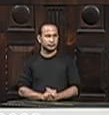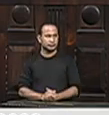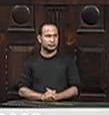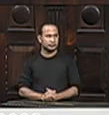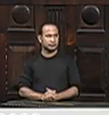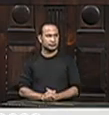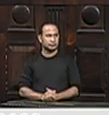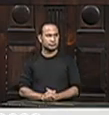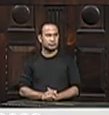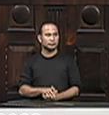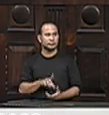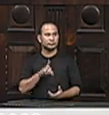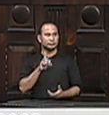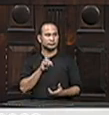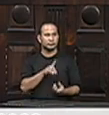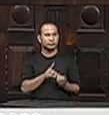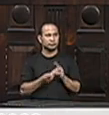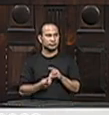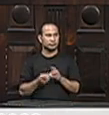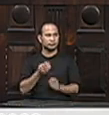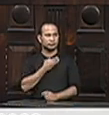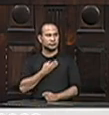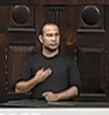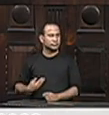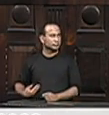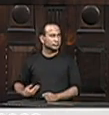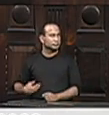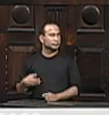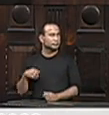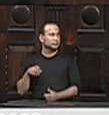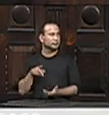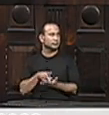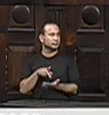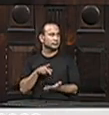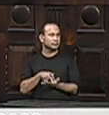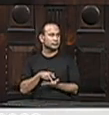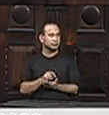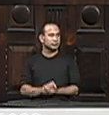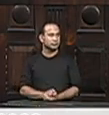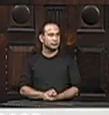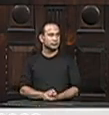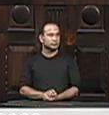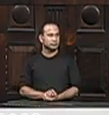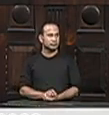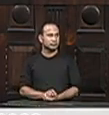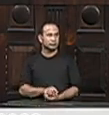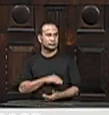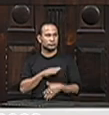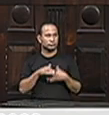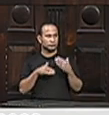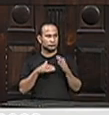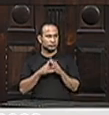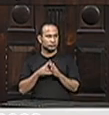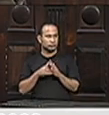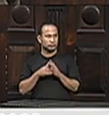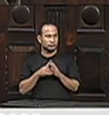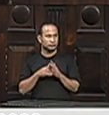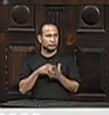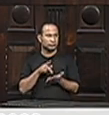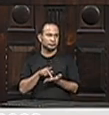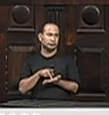já começar a ser feita este ano. Então, eu acho que nós temos que dar,